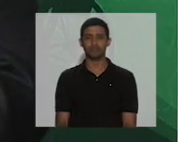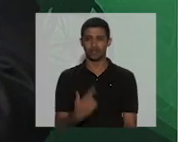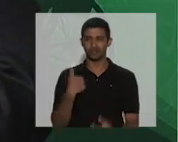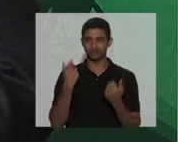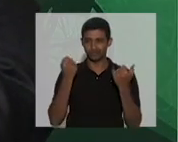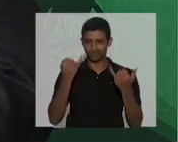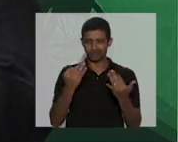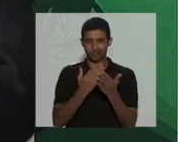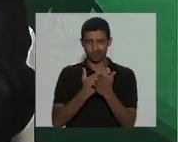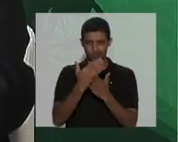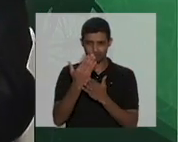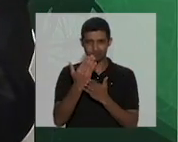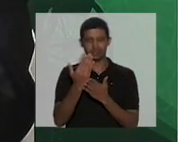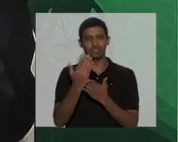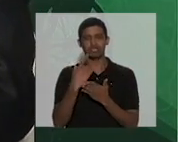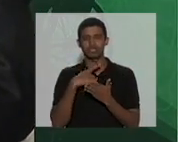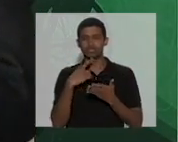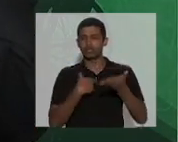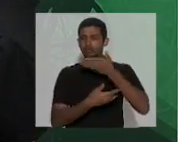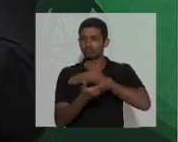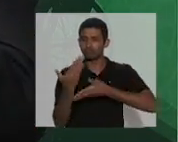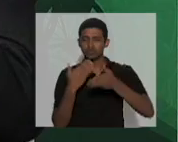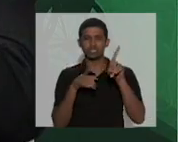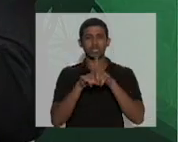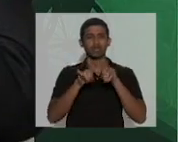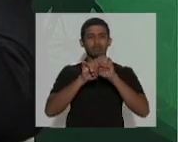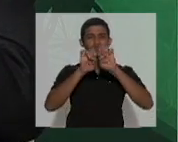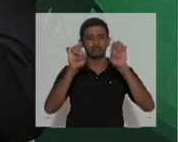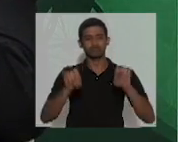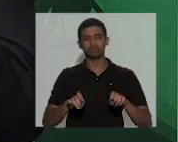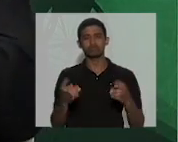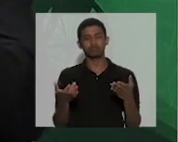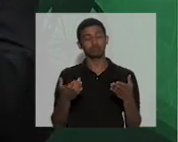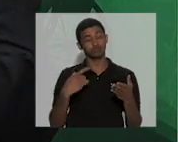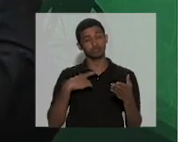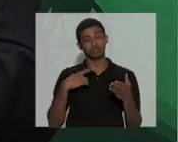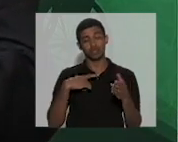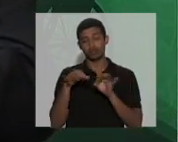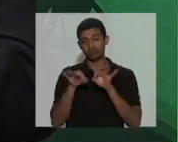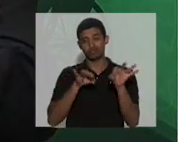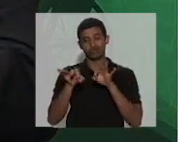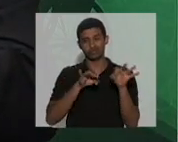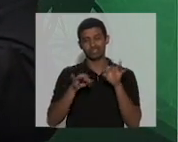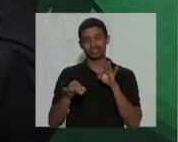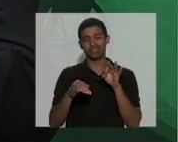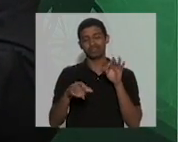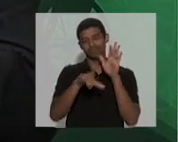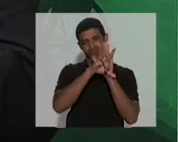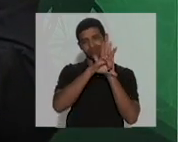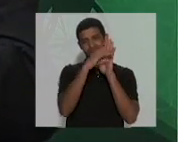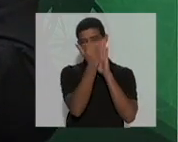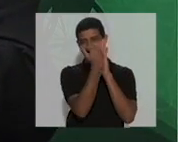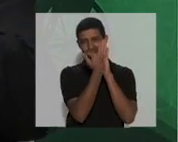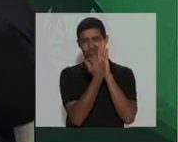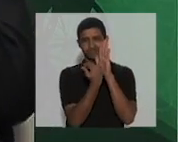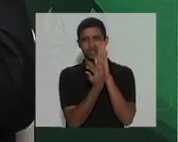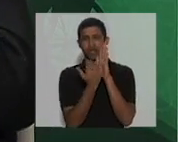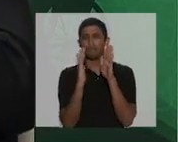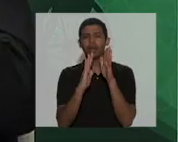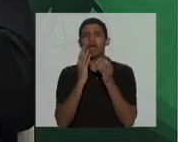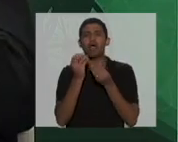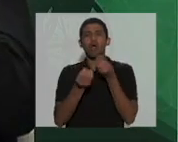essa questão que eu falei no início, da minha intervenção, a questão da estrutura, passa pelo processo democrático, né? Qual